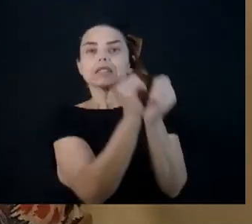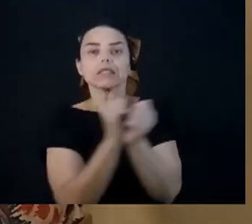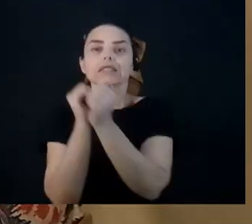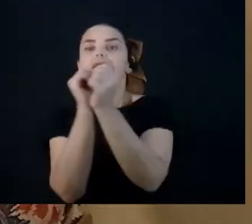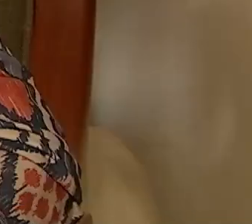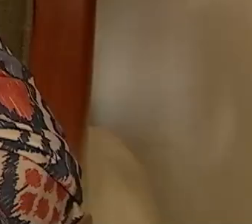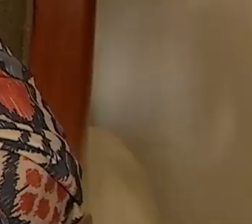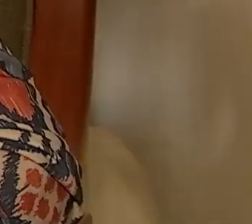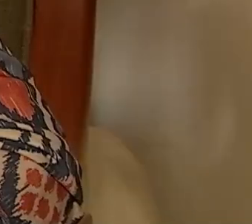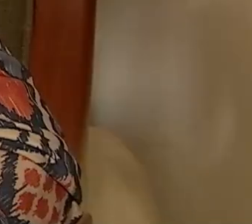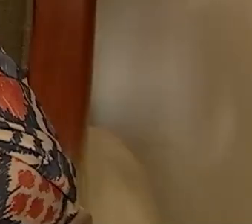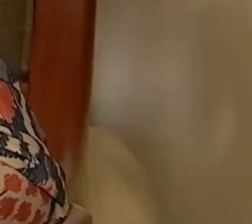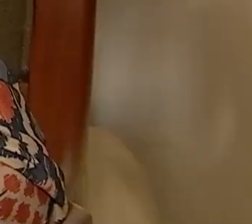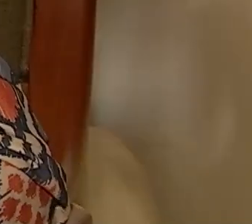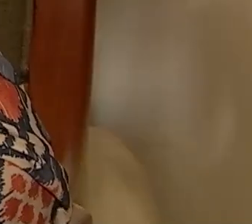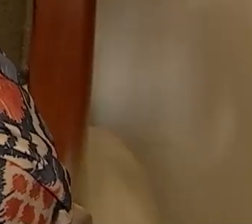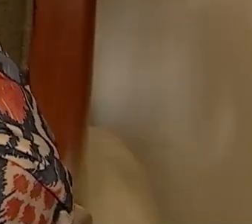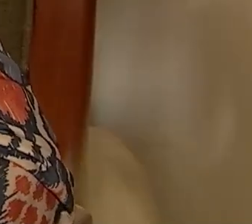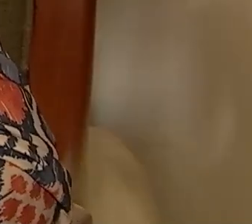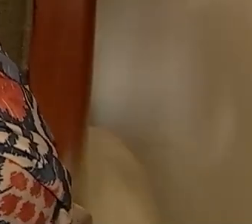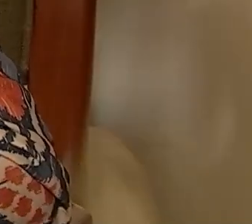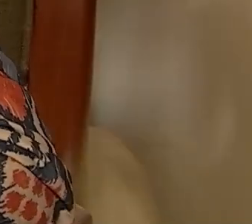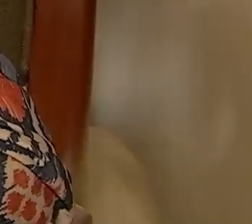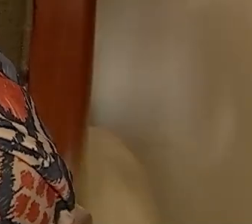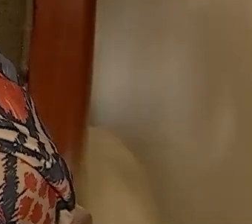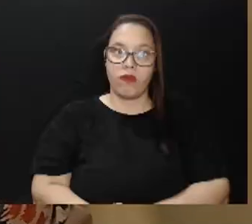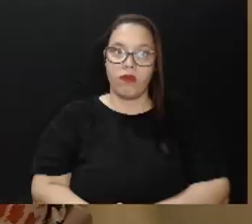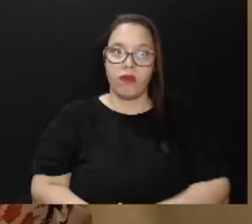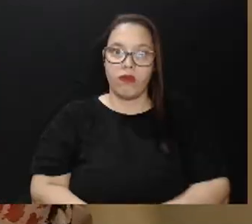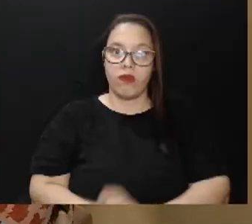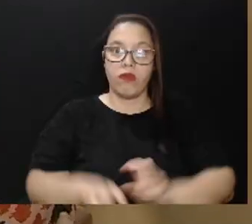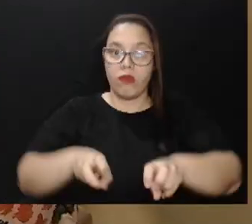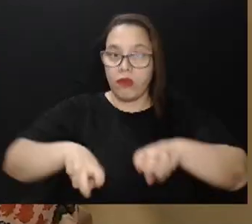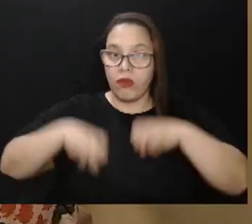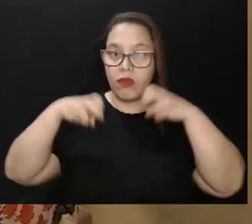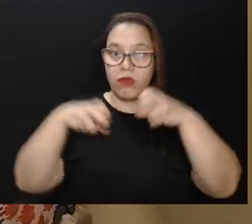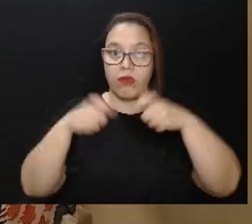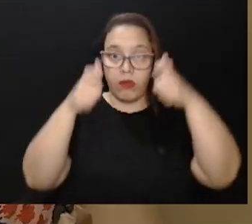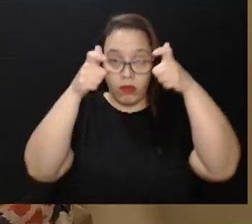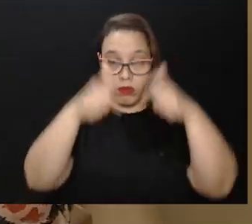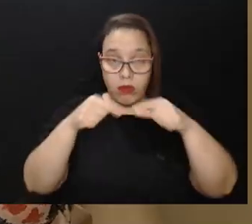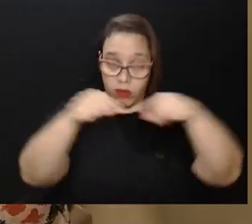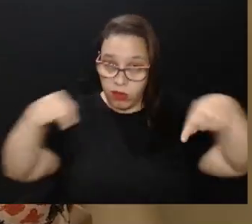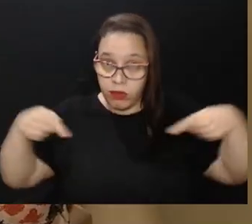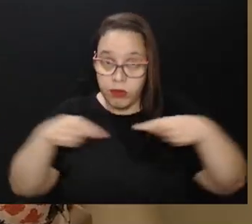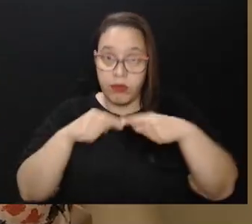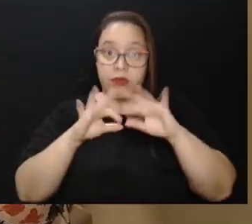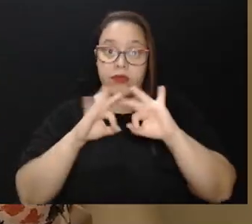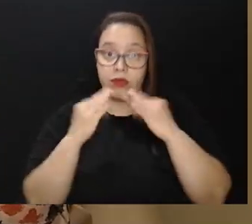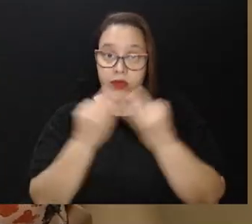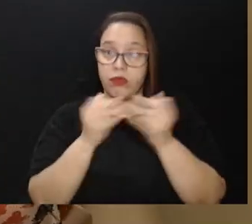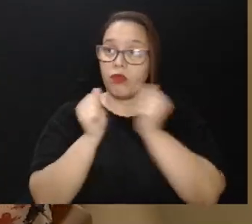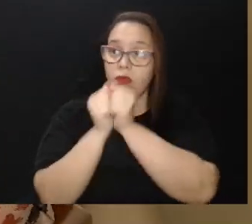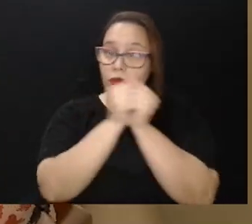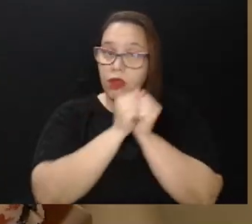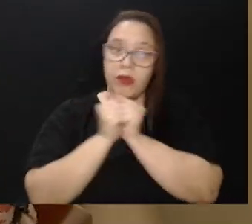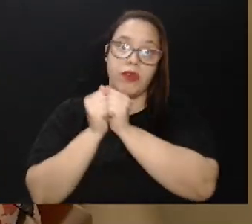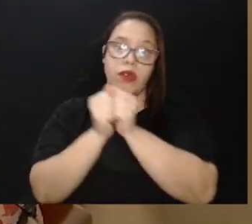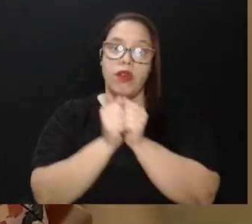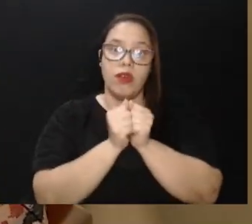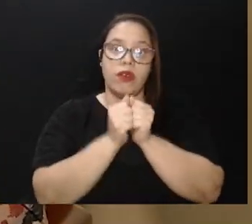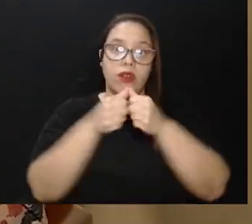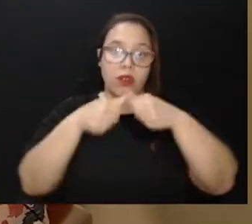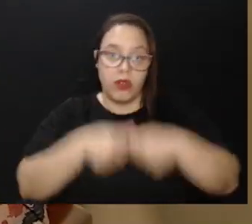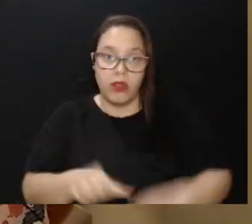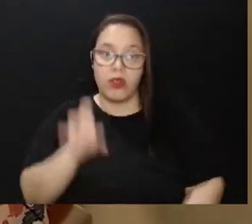a viverem dentro das fazendas. Nas senzalas, todas as famílias junto, tudo ali num lugar só. Os